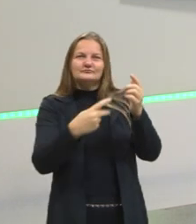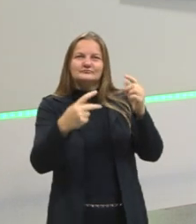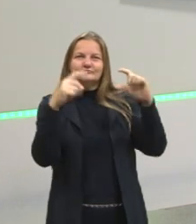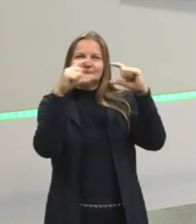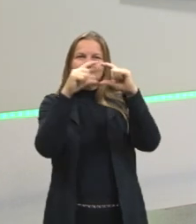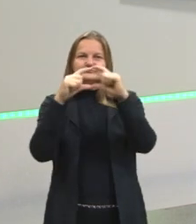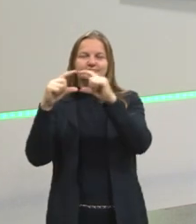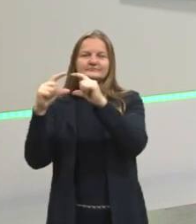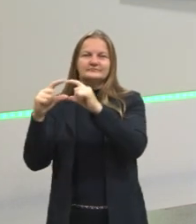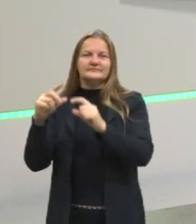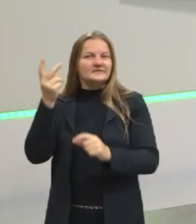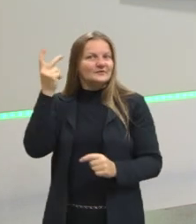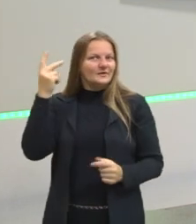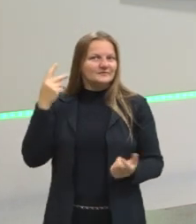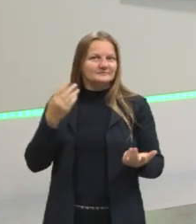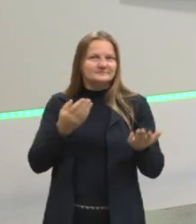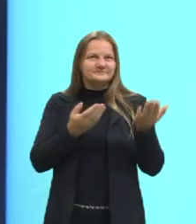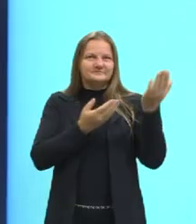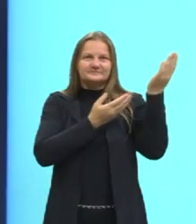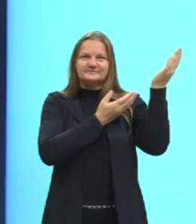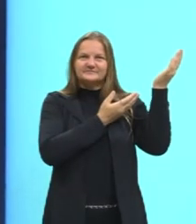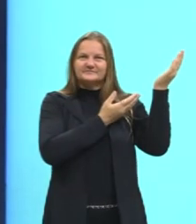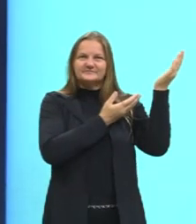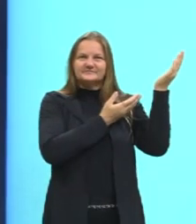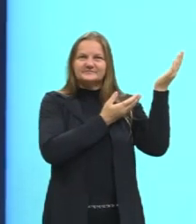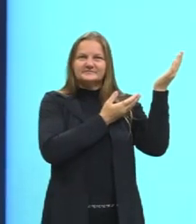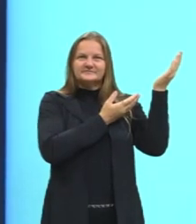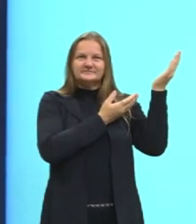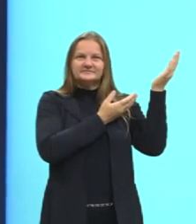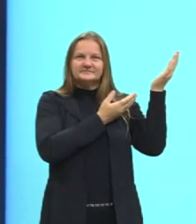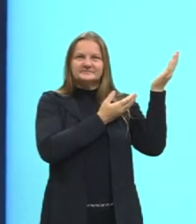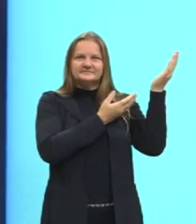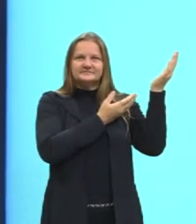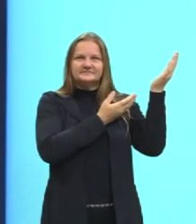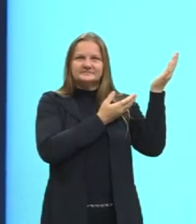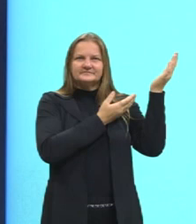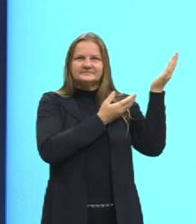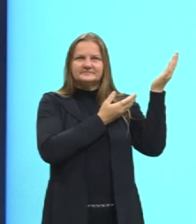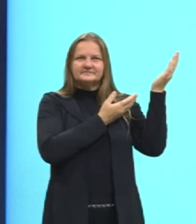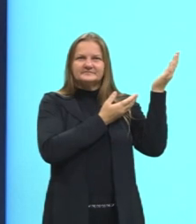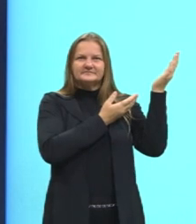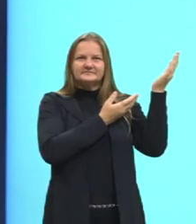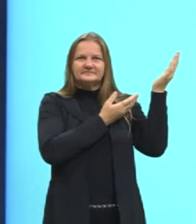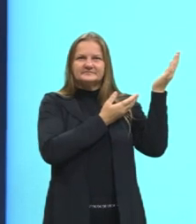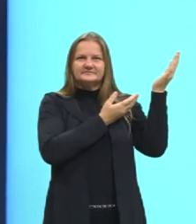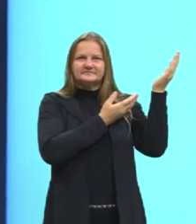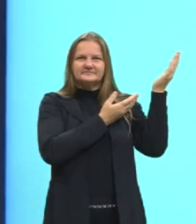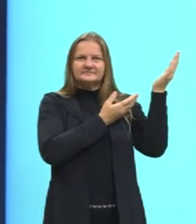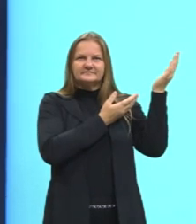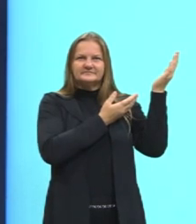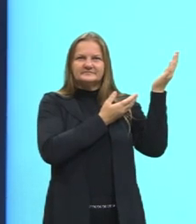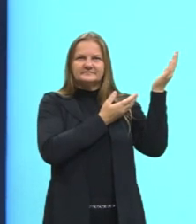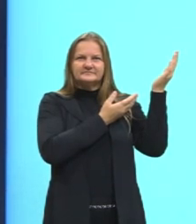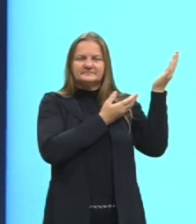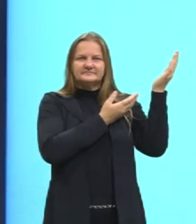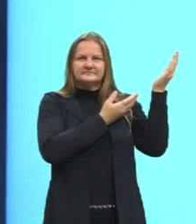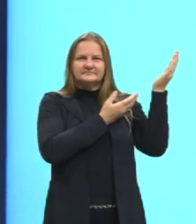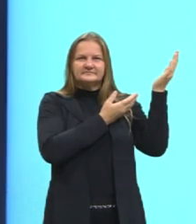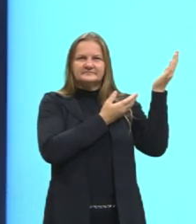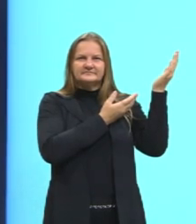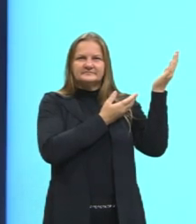é a história atrás eu nem vi então os tipos que pensam que ela morrer as